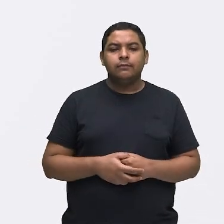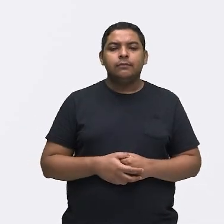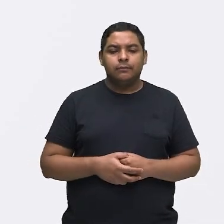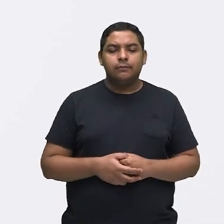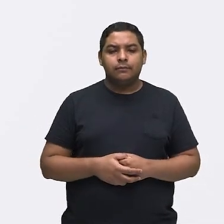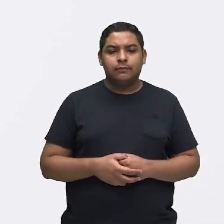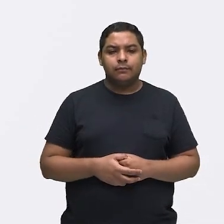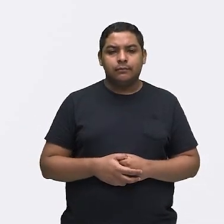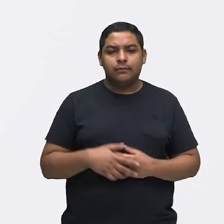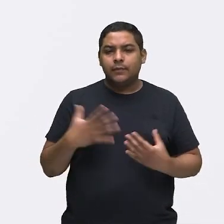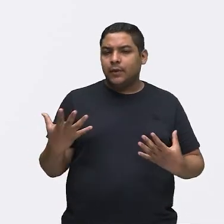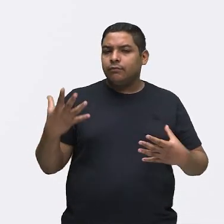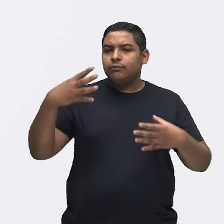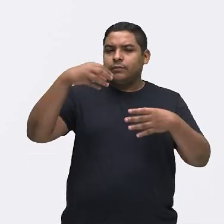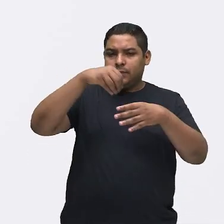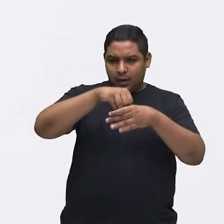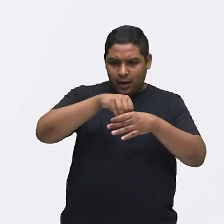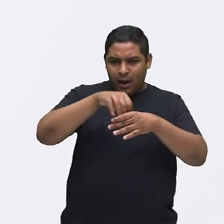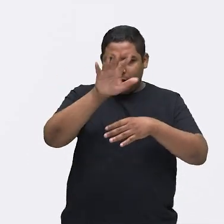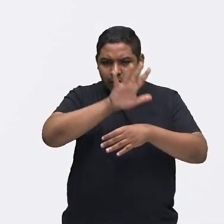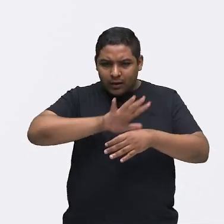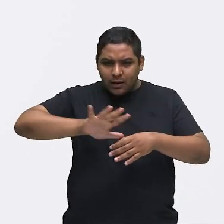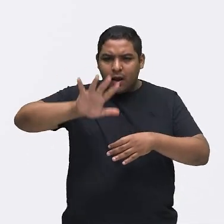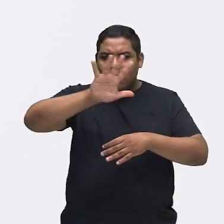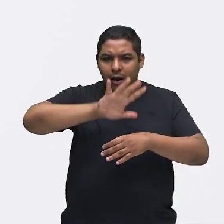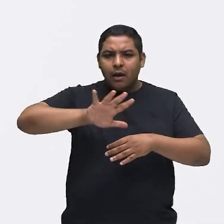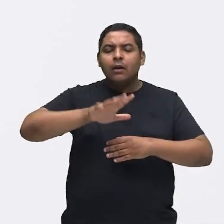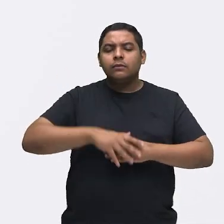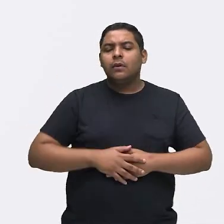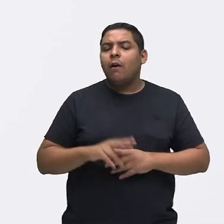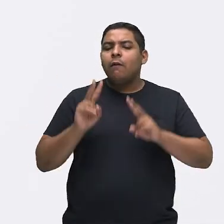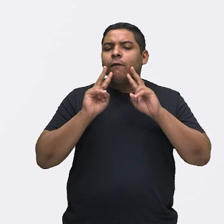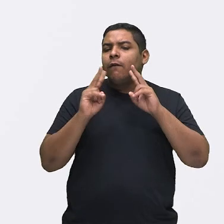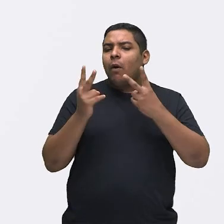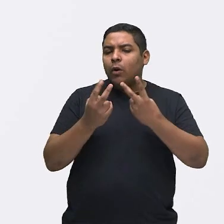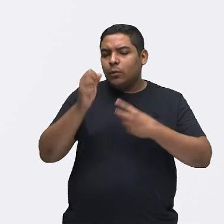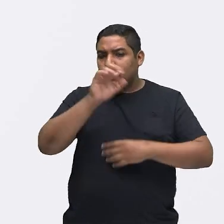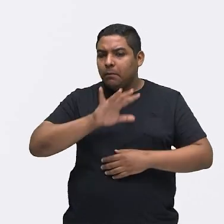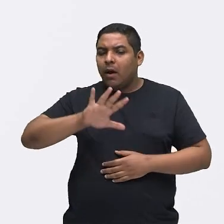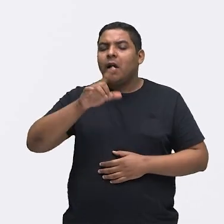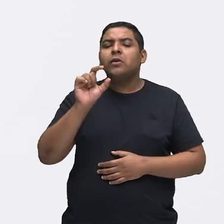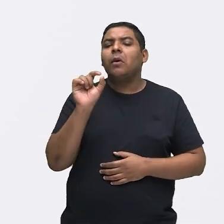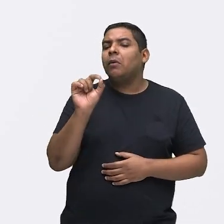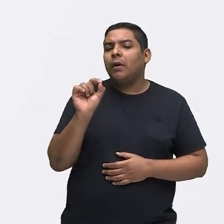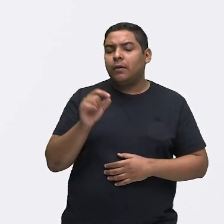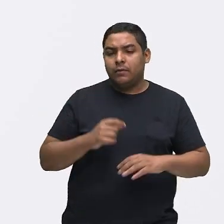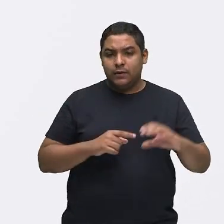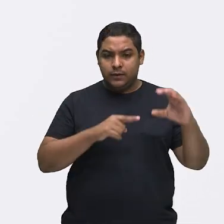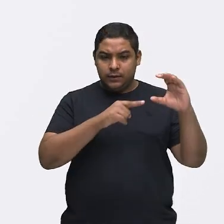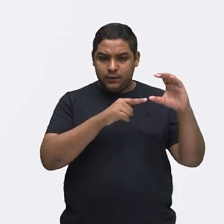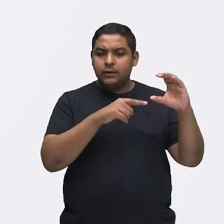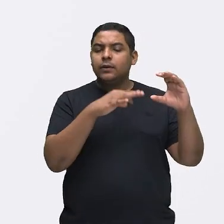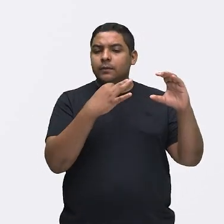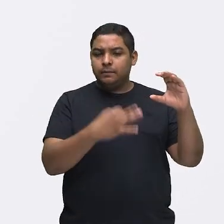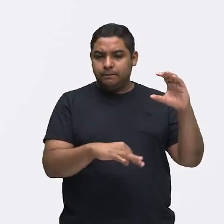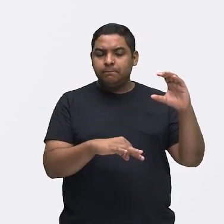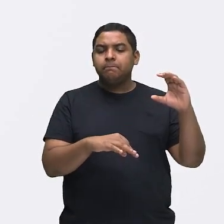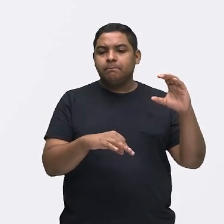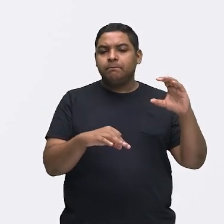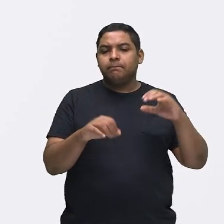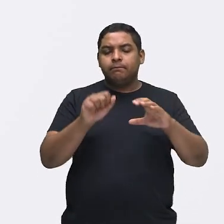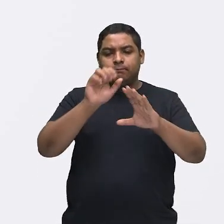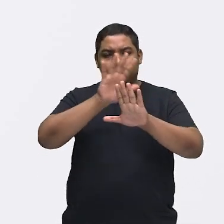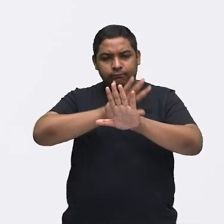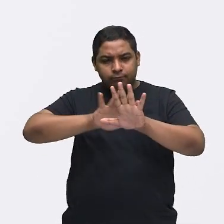o preenchimento do espaço interno, como vocês viram, pode ser considerado o quê?